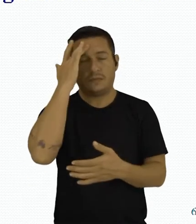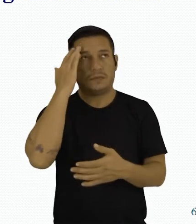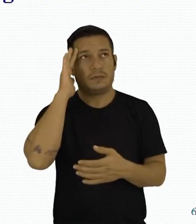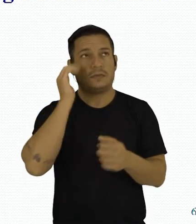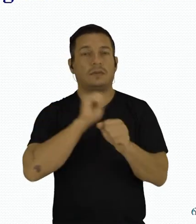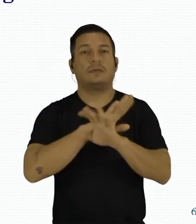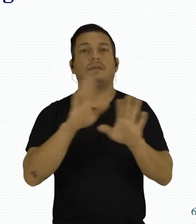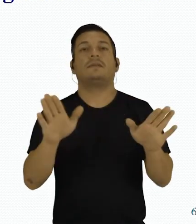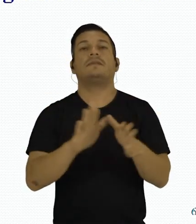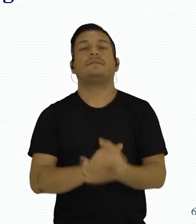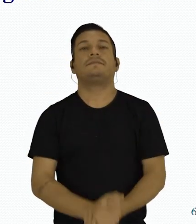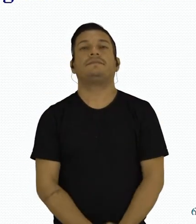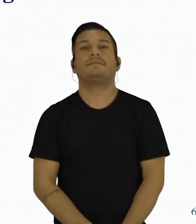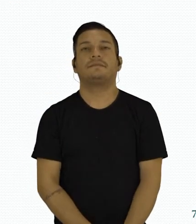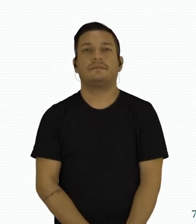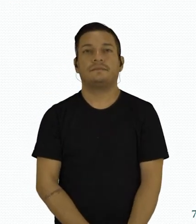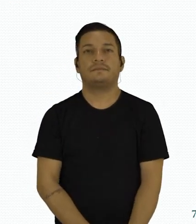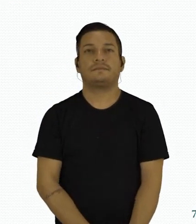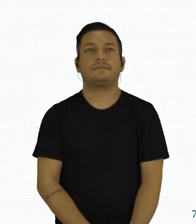dizer.